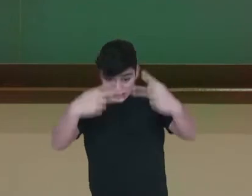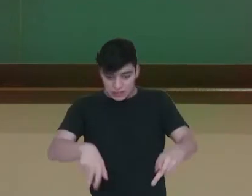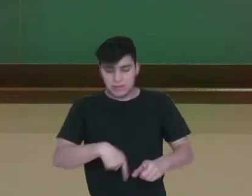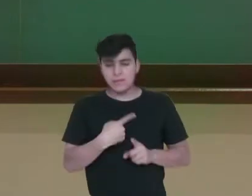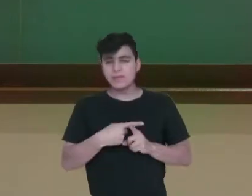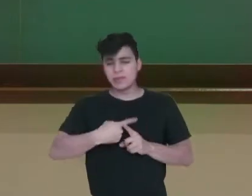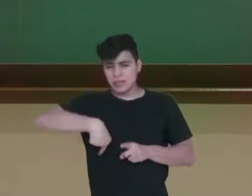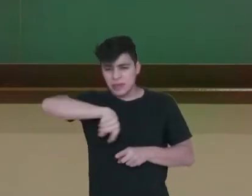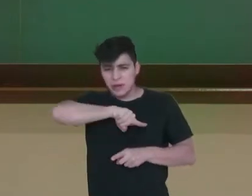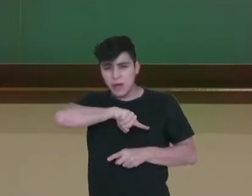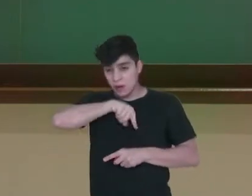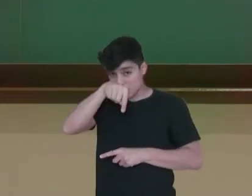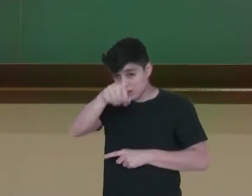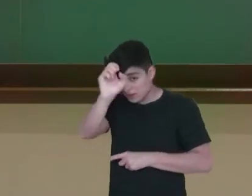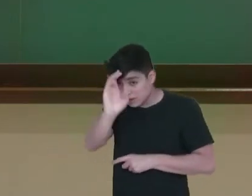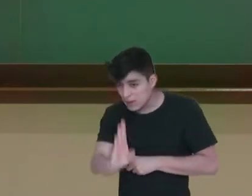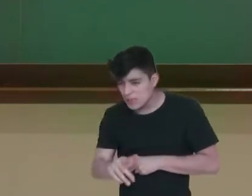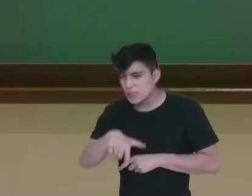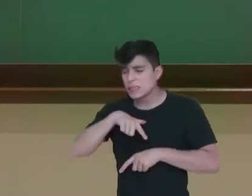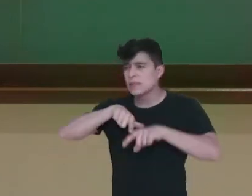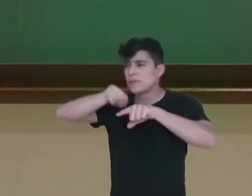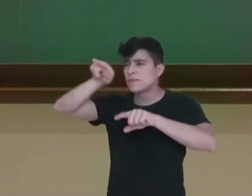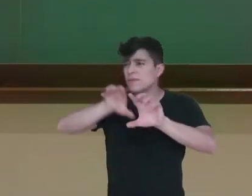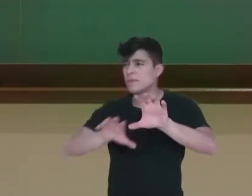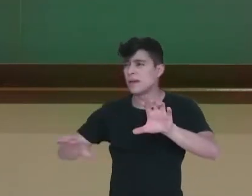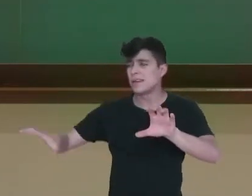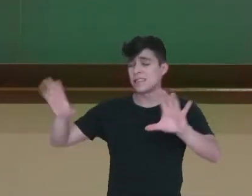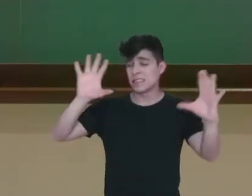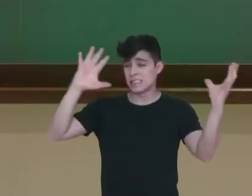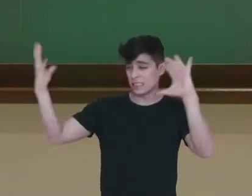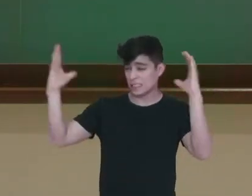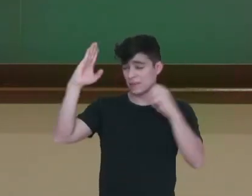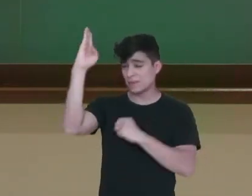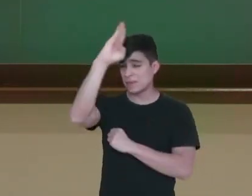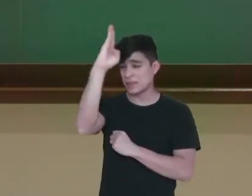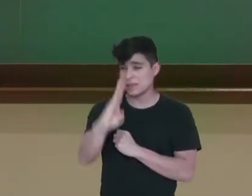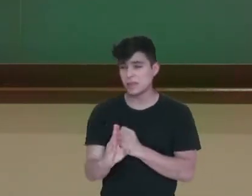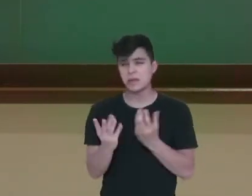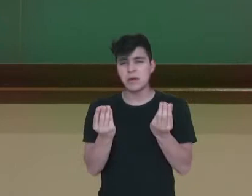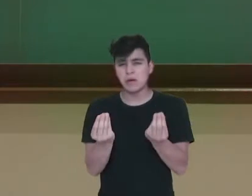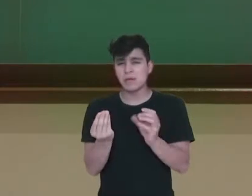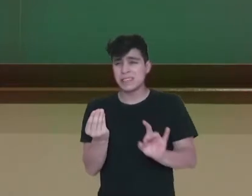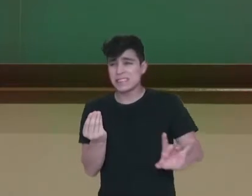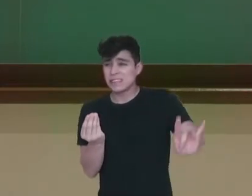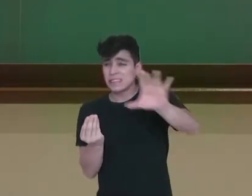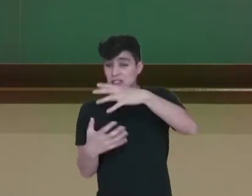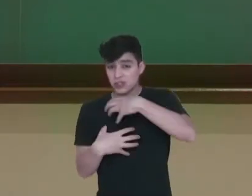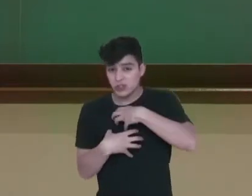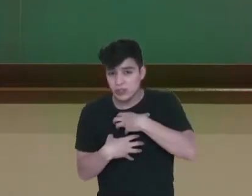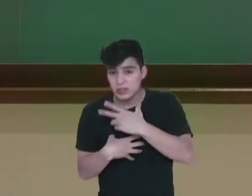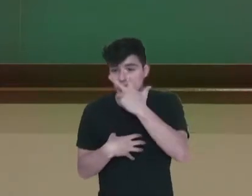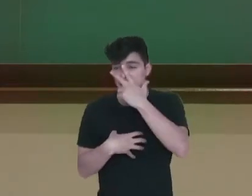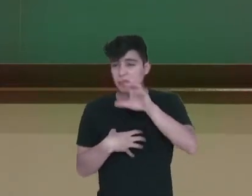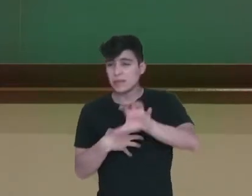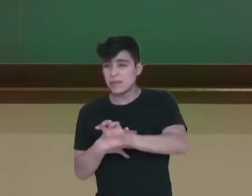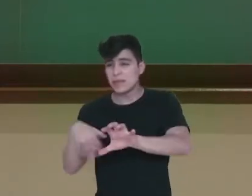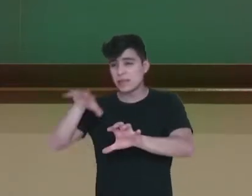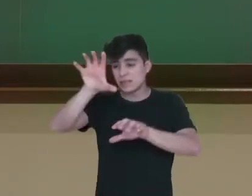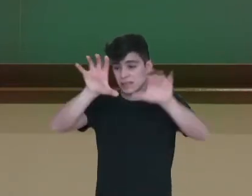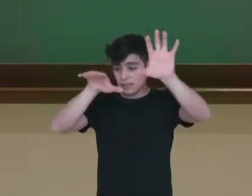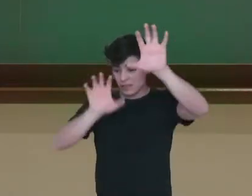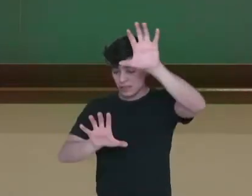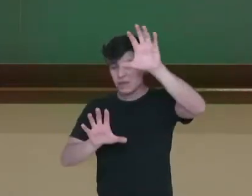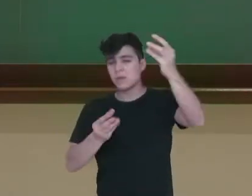uma variedade de tipos climáticos no Brasil, como é cada um deles em cada parte do